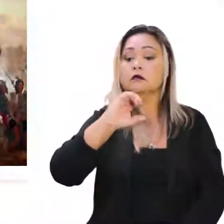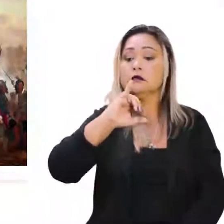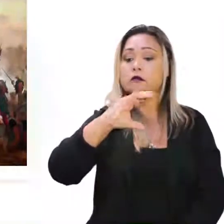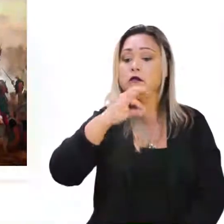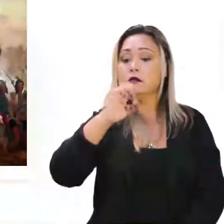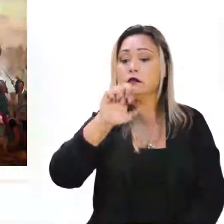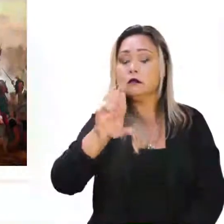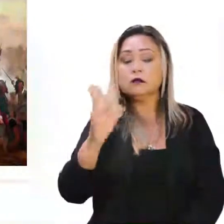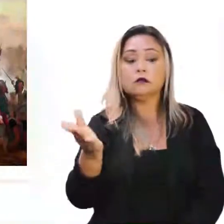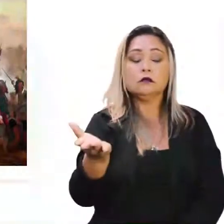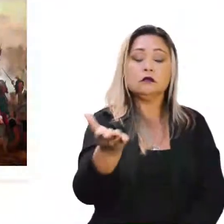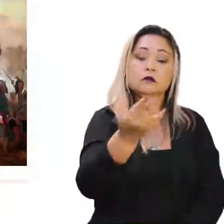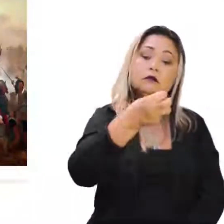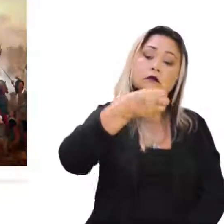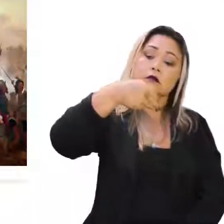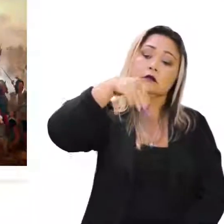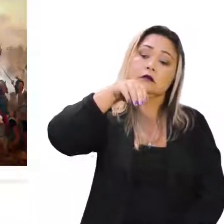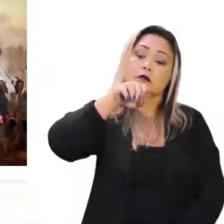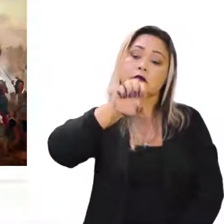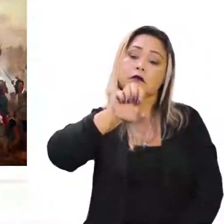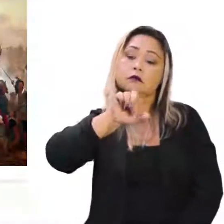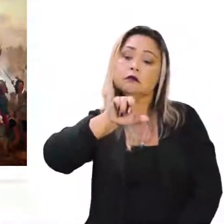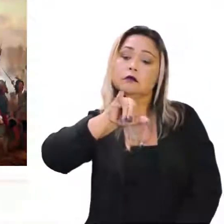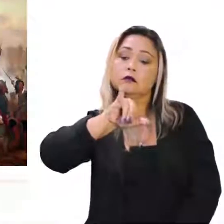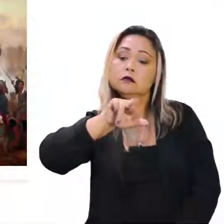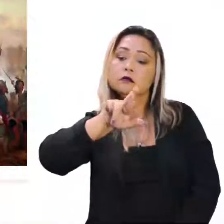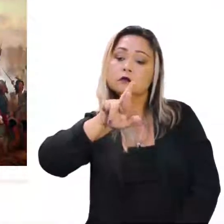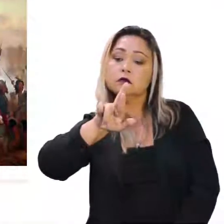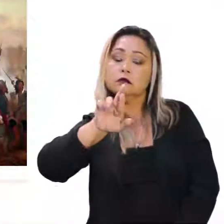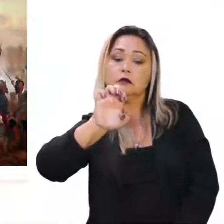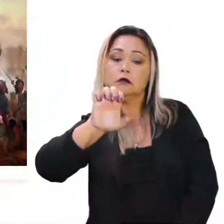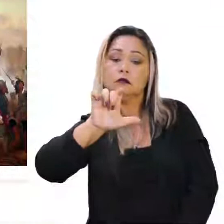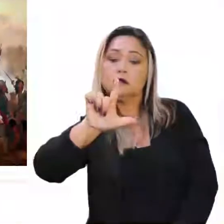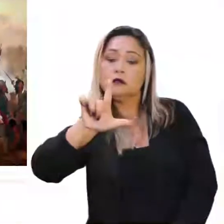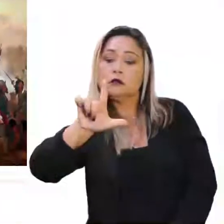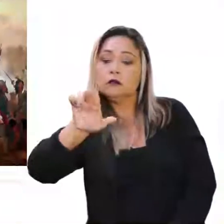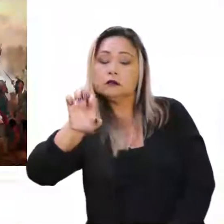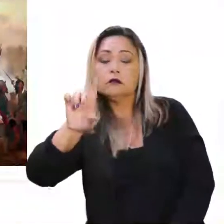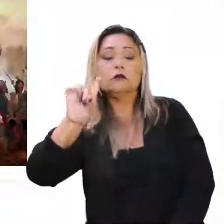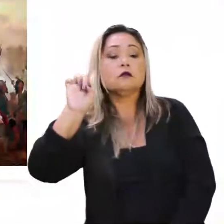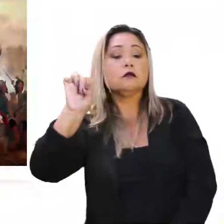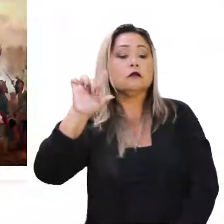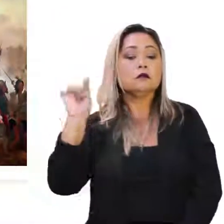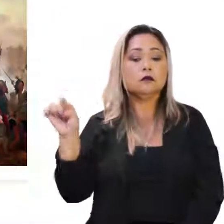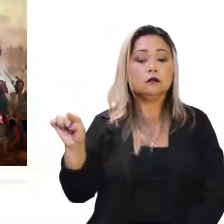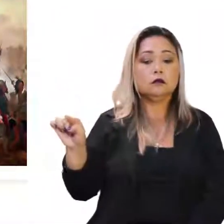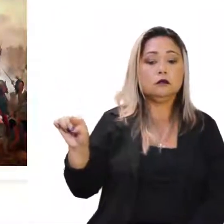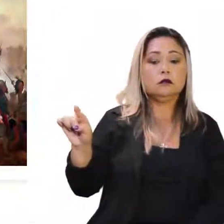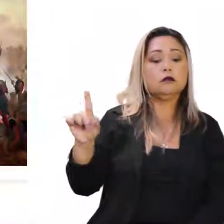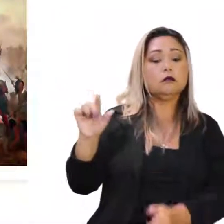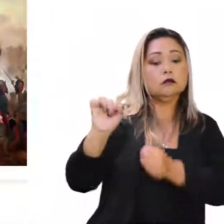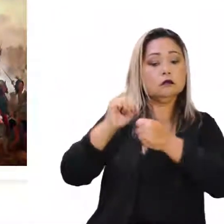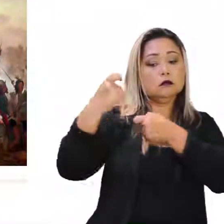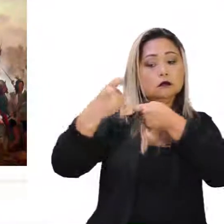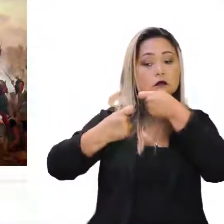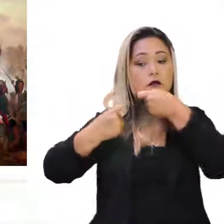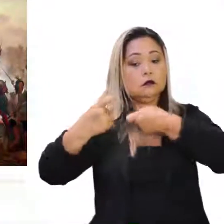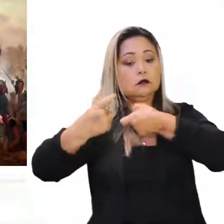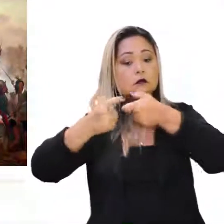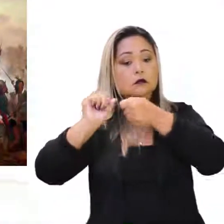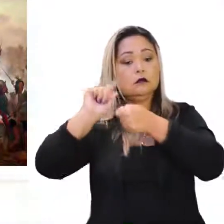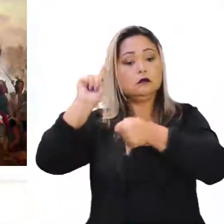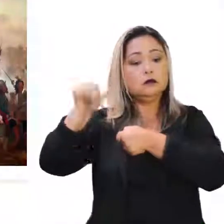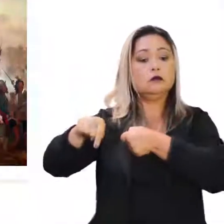Moema e o Vitor Meirelles com a Batalha dos Guararapes, né? Guarapes,